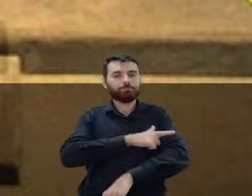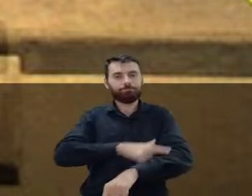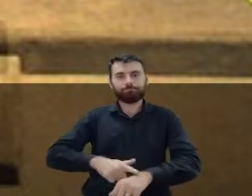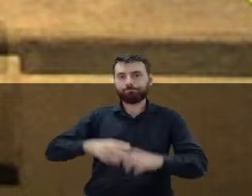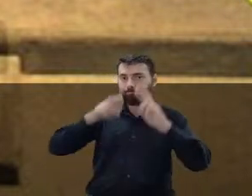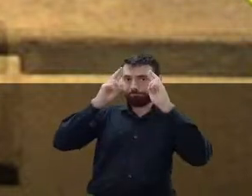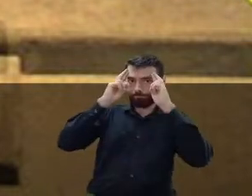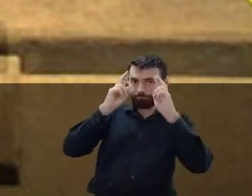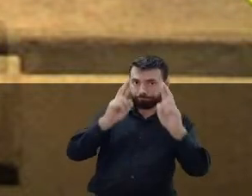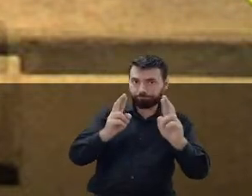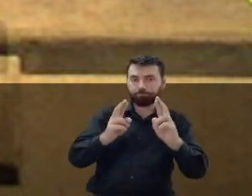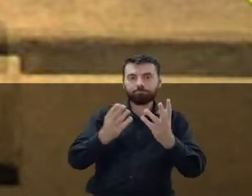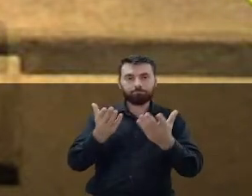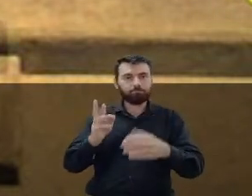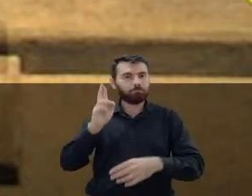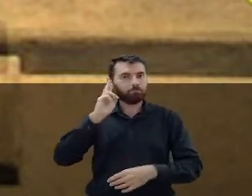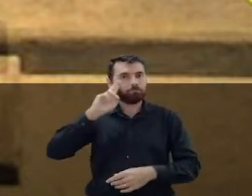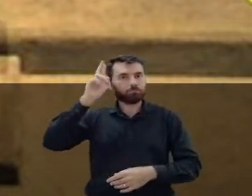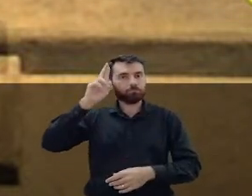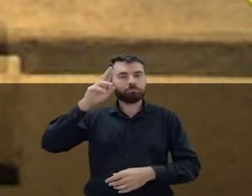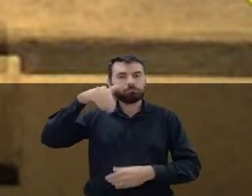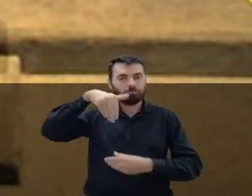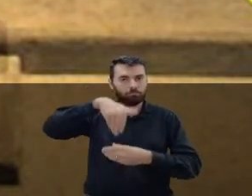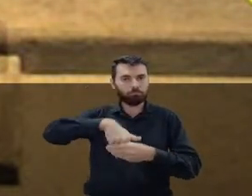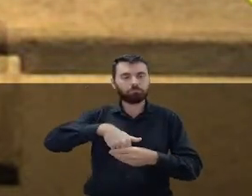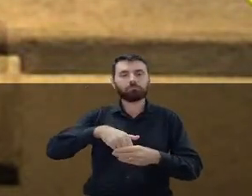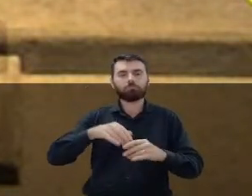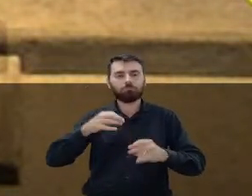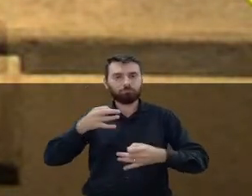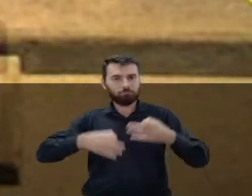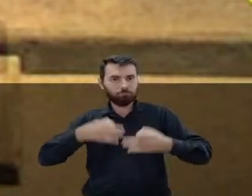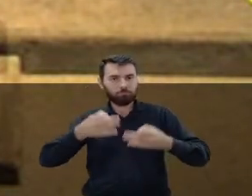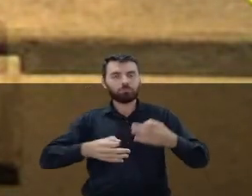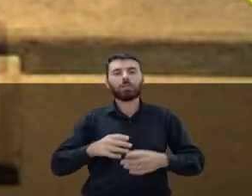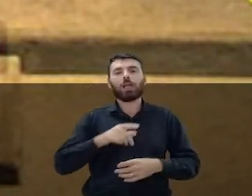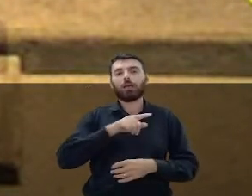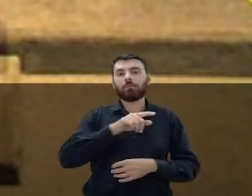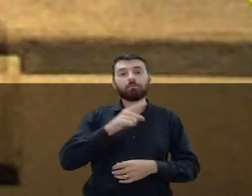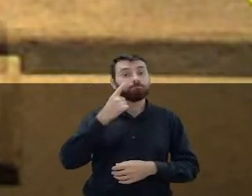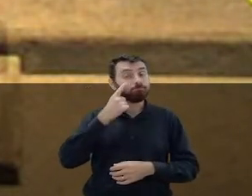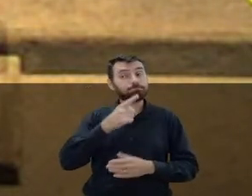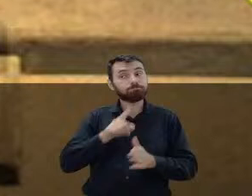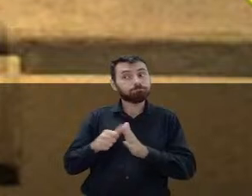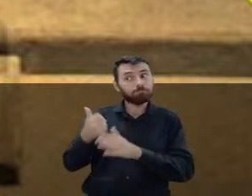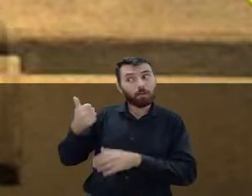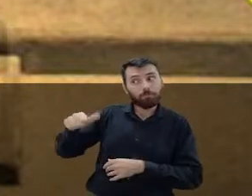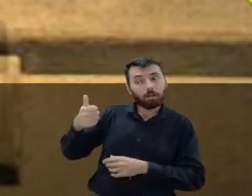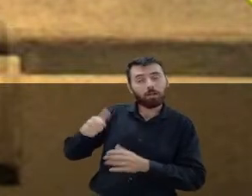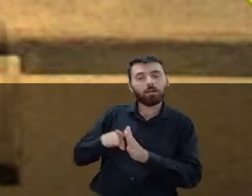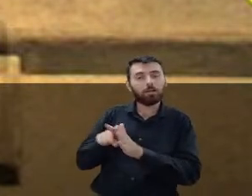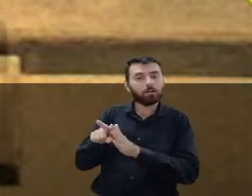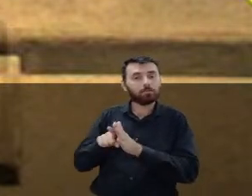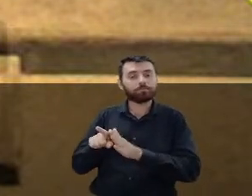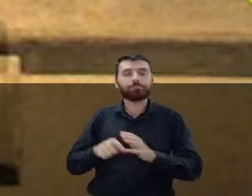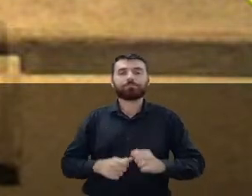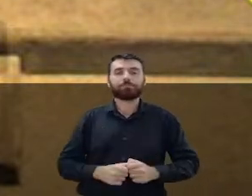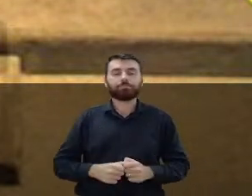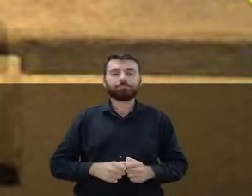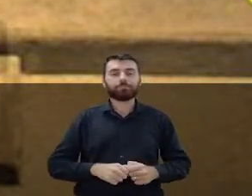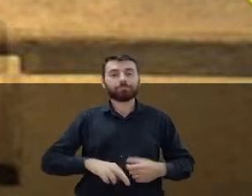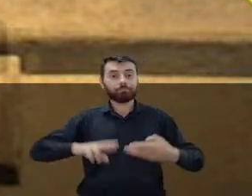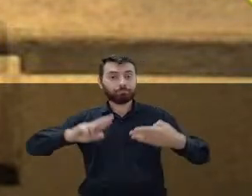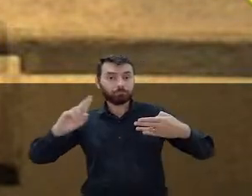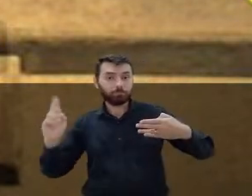aí para a turma avaliar realmente essa questão. Então, o primeiro ponto do recurso